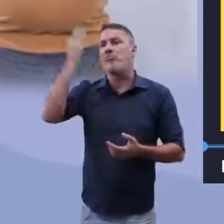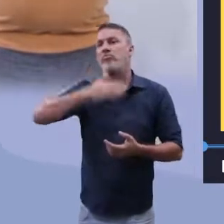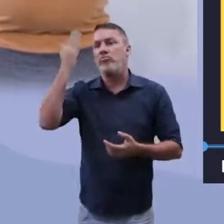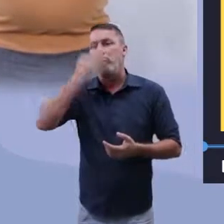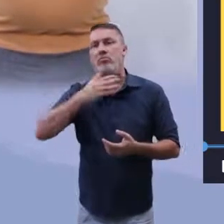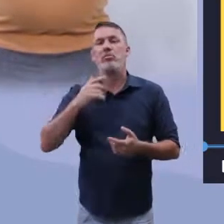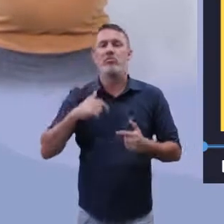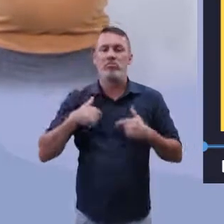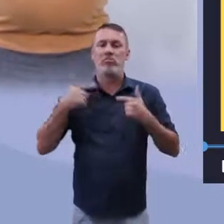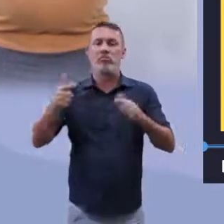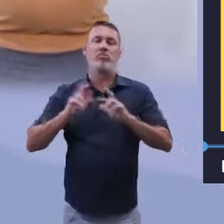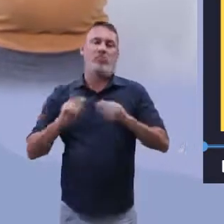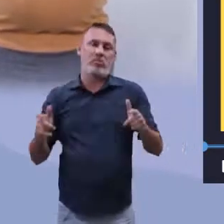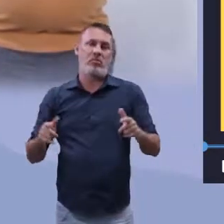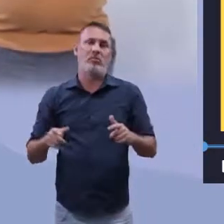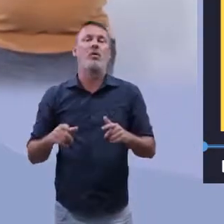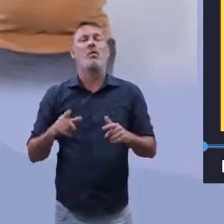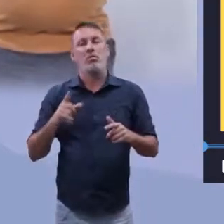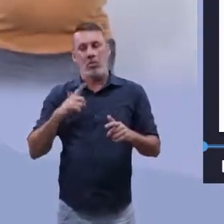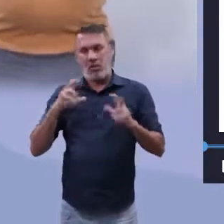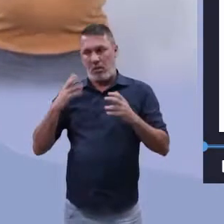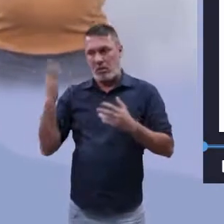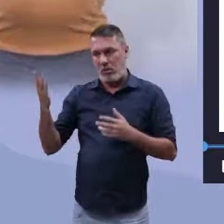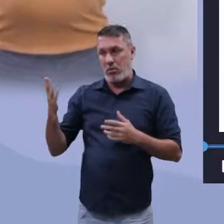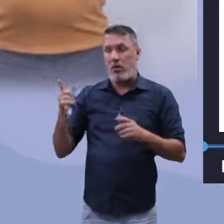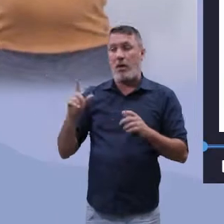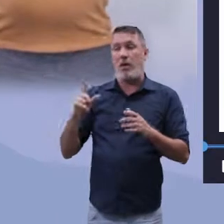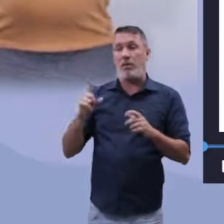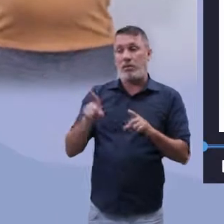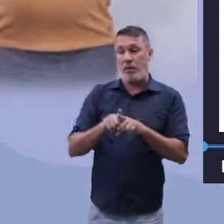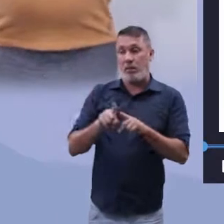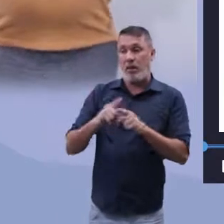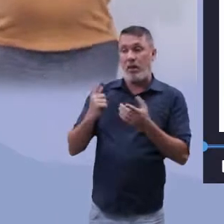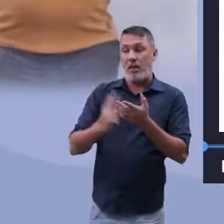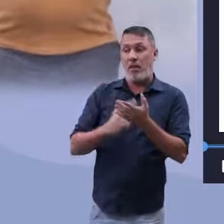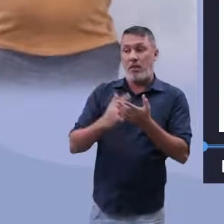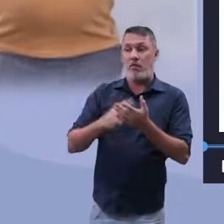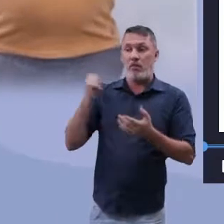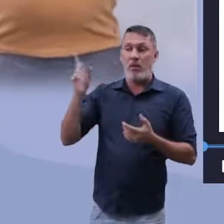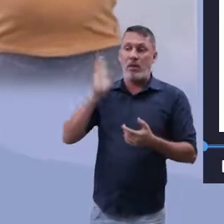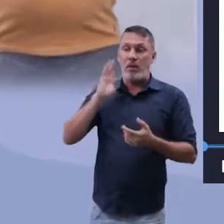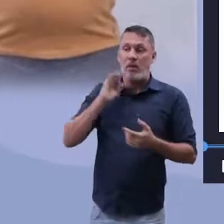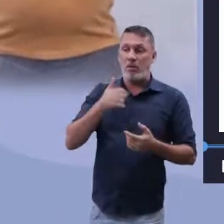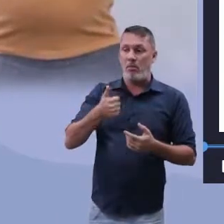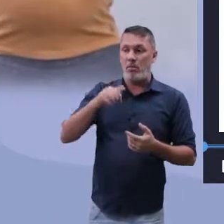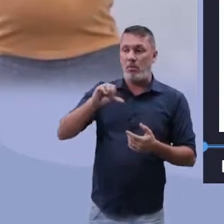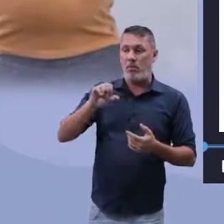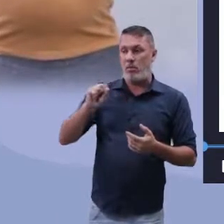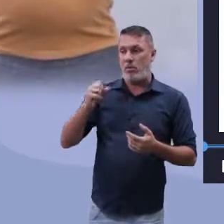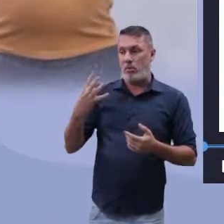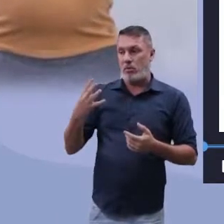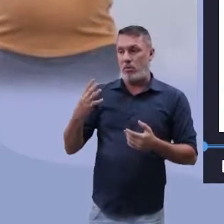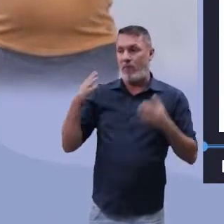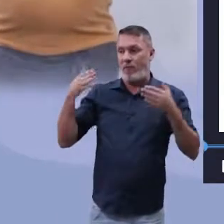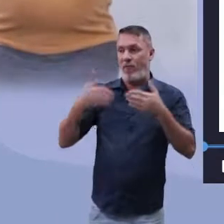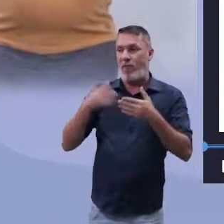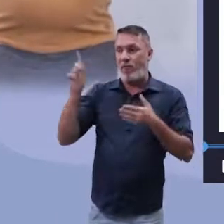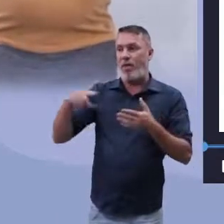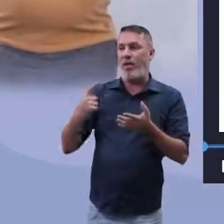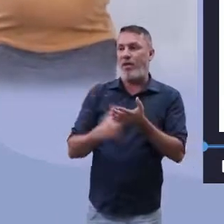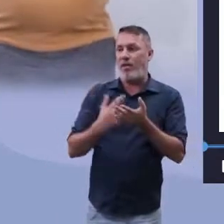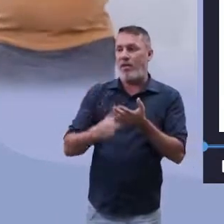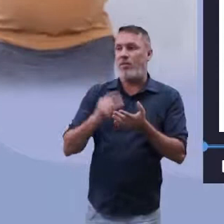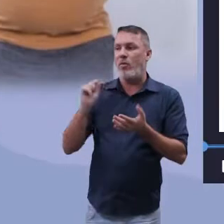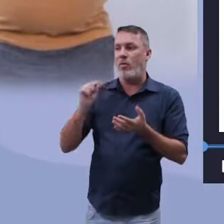E você vai ter atitudes incomuns. Pode tratar mais ou menos alguma coisa voltada para isso aí. Esse livro, 1984, um